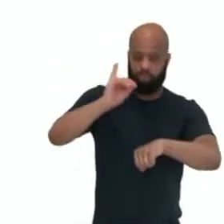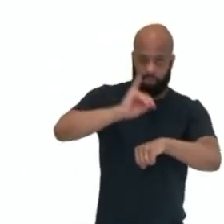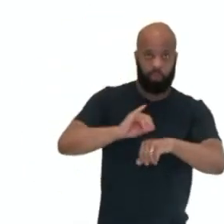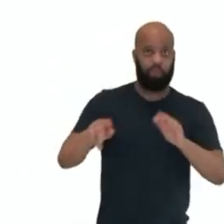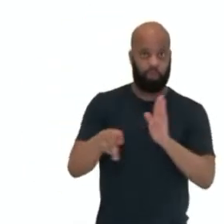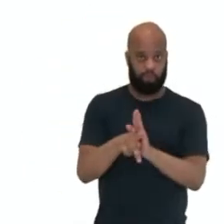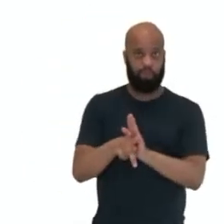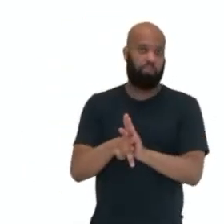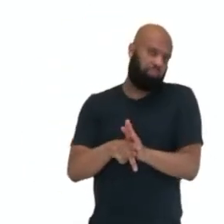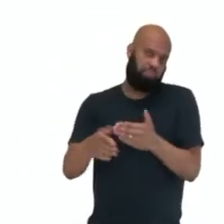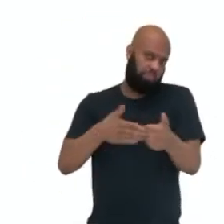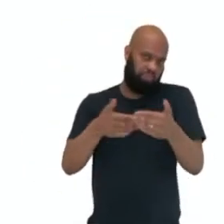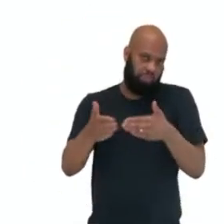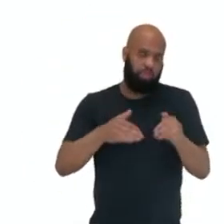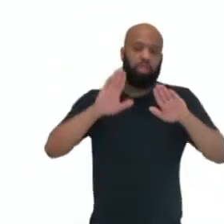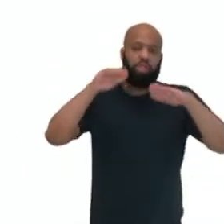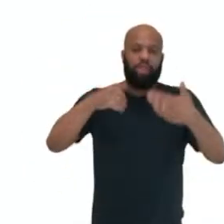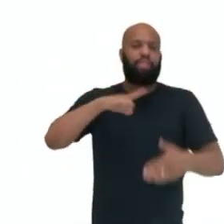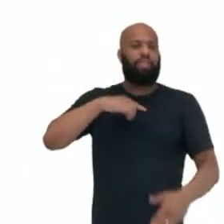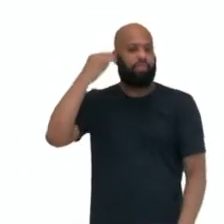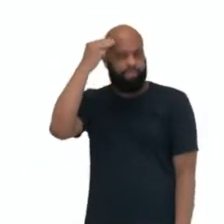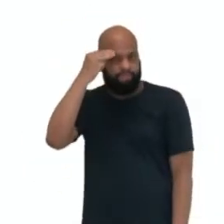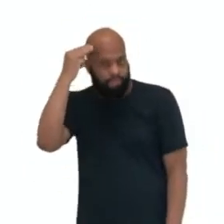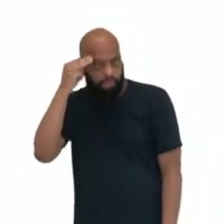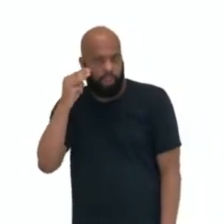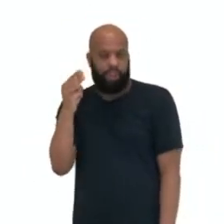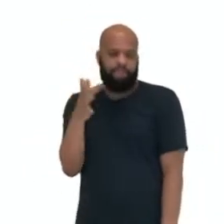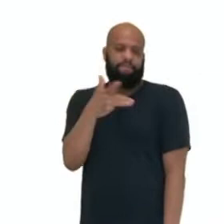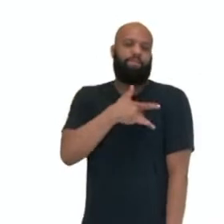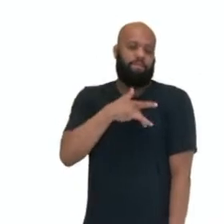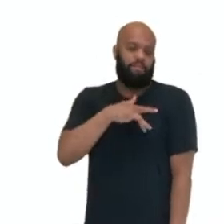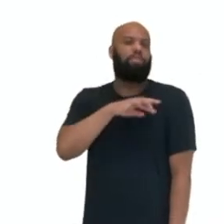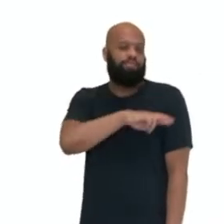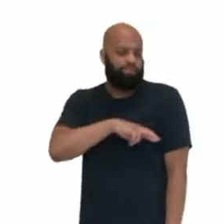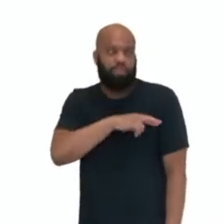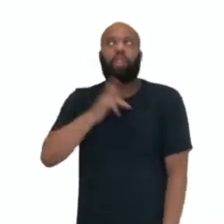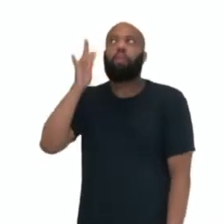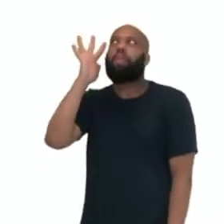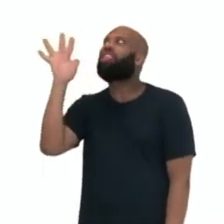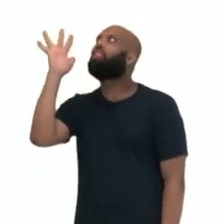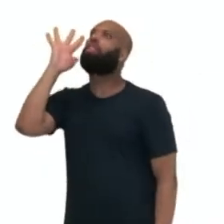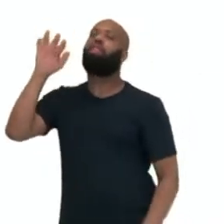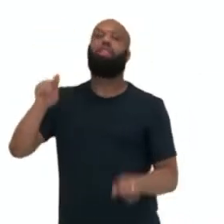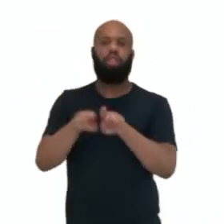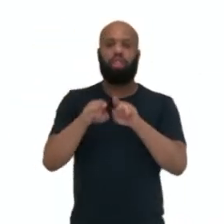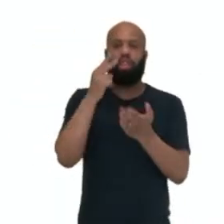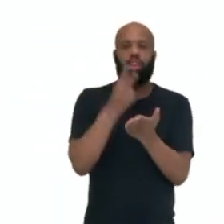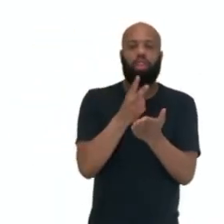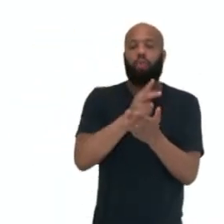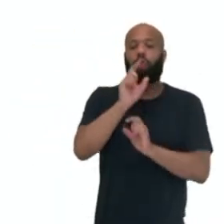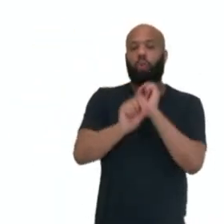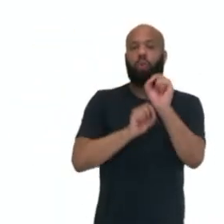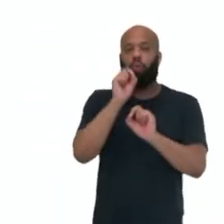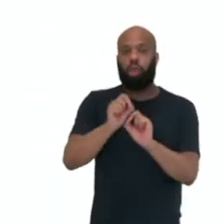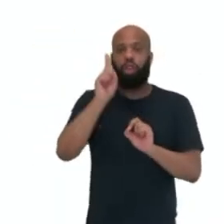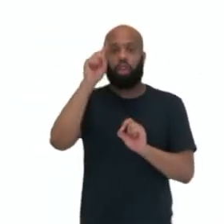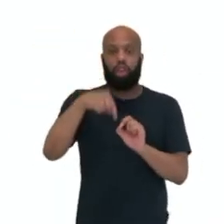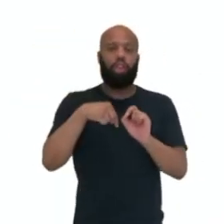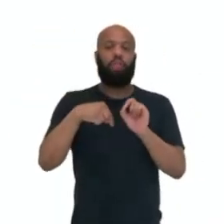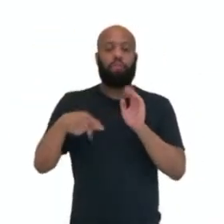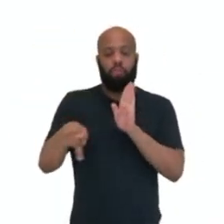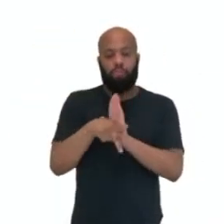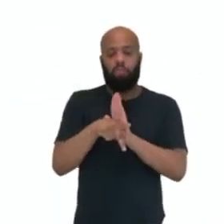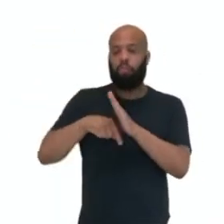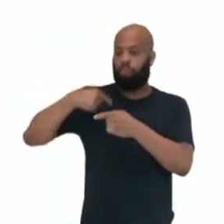físicos. Assim, memória, paixões, imaginação seriam funções derivadas